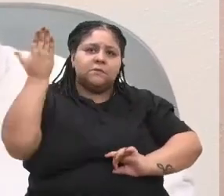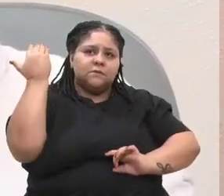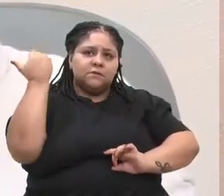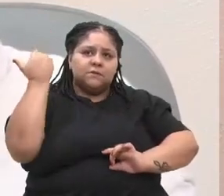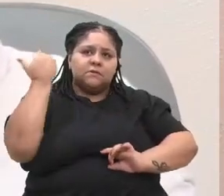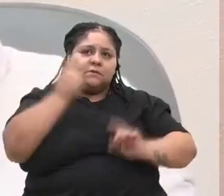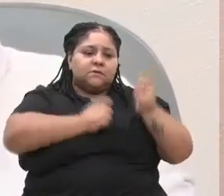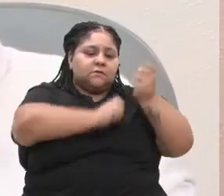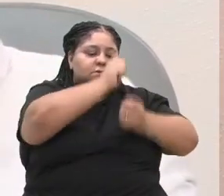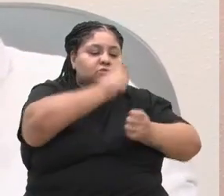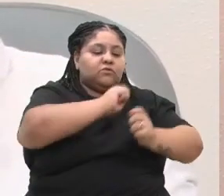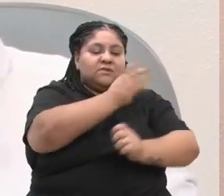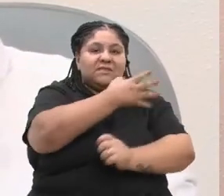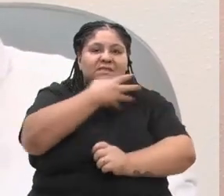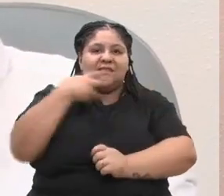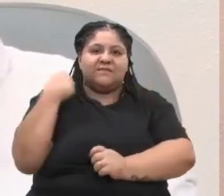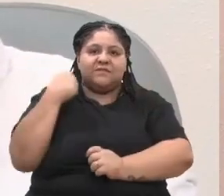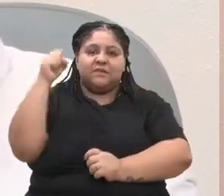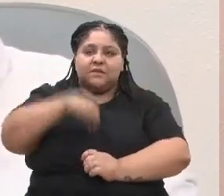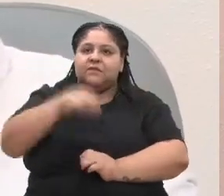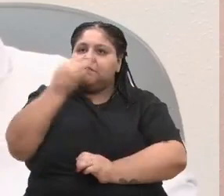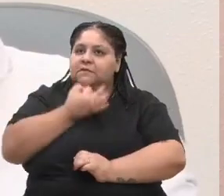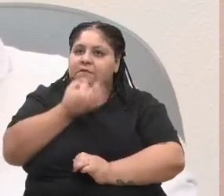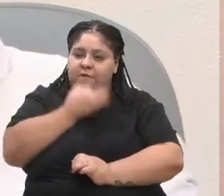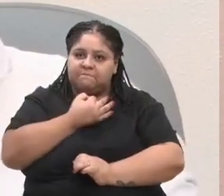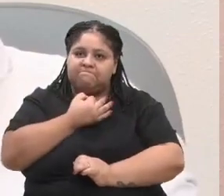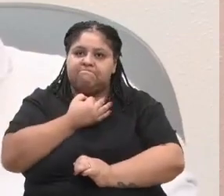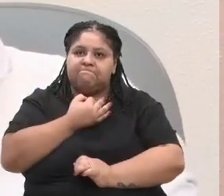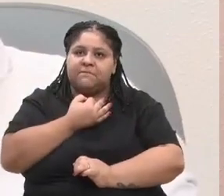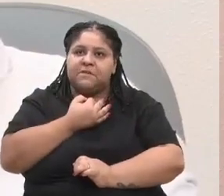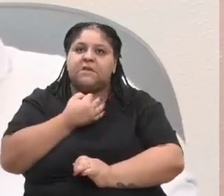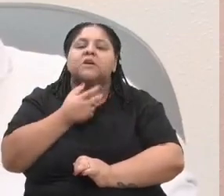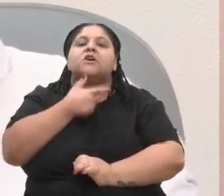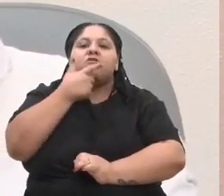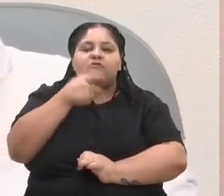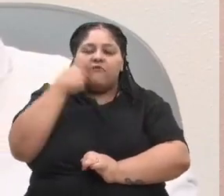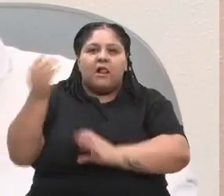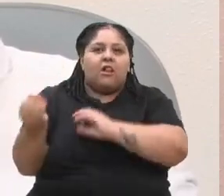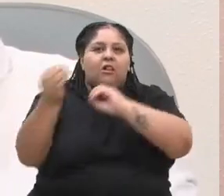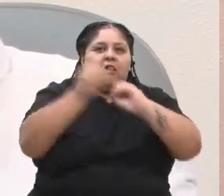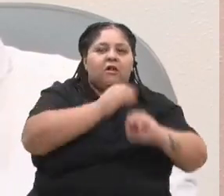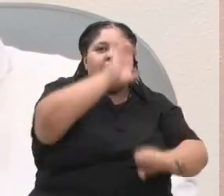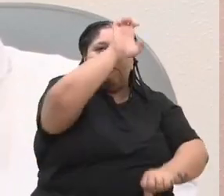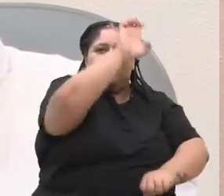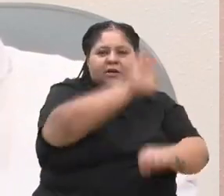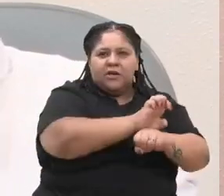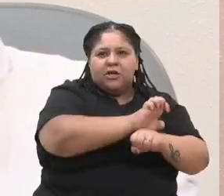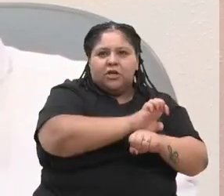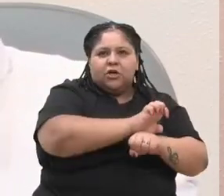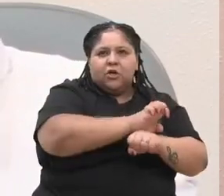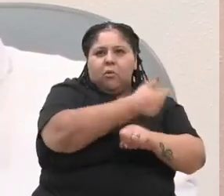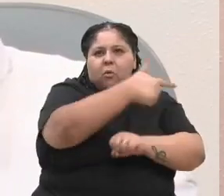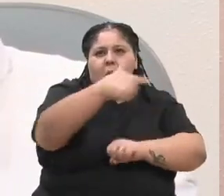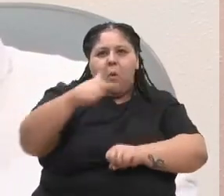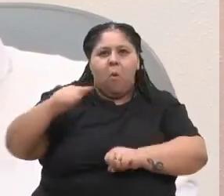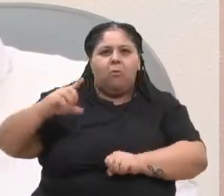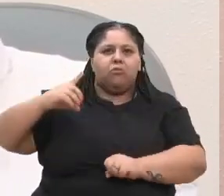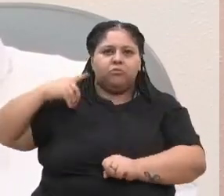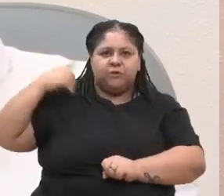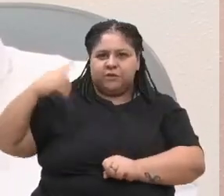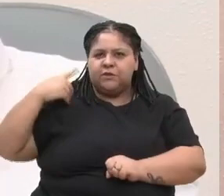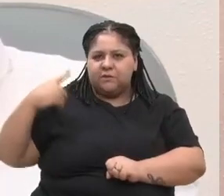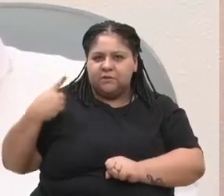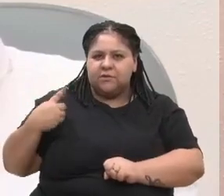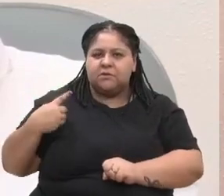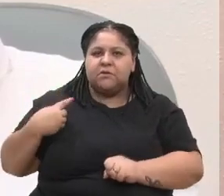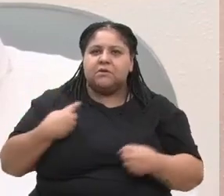indústria cervejeira de Caxias do Sul. Né? Aí o senhor levou isso para o Estado, através do deputado Burgo, o deputado Elton Weber, e muito, né, da